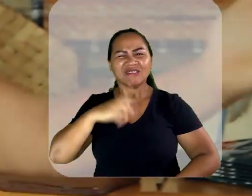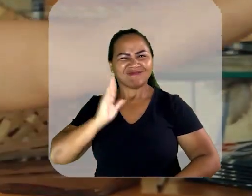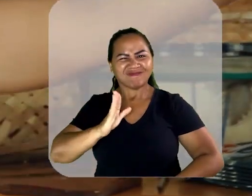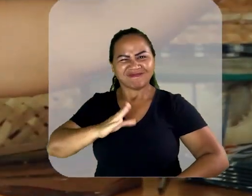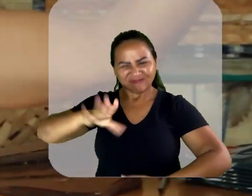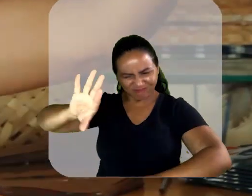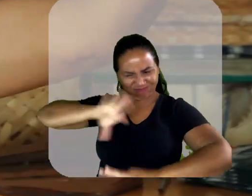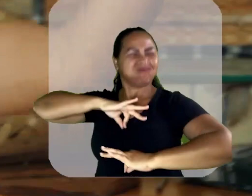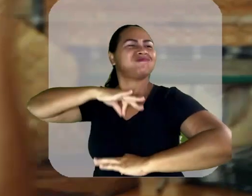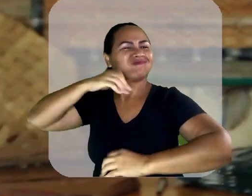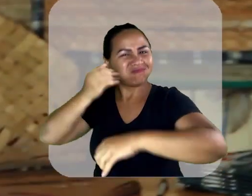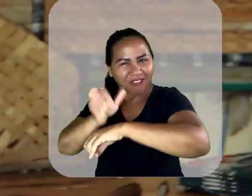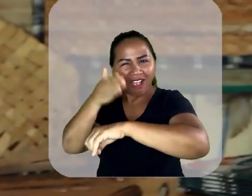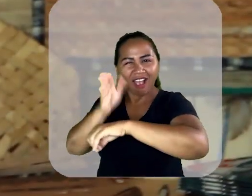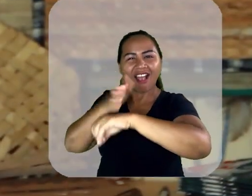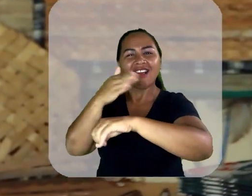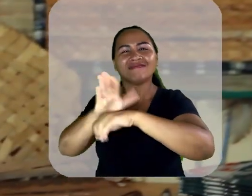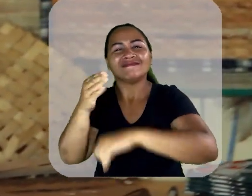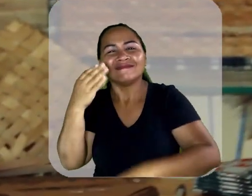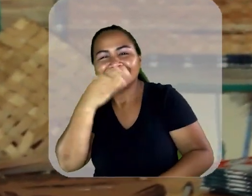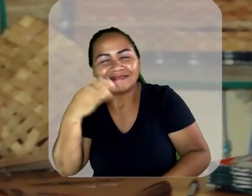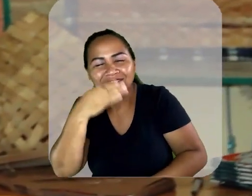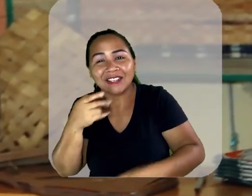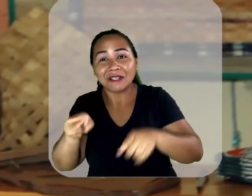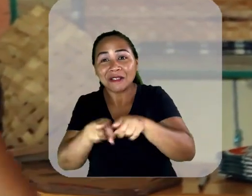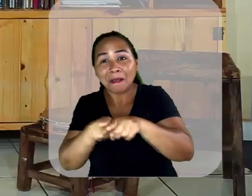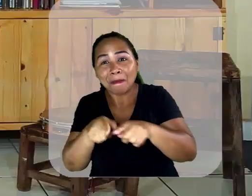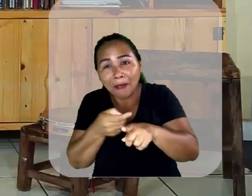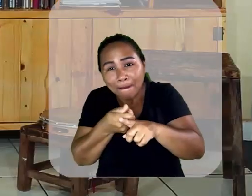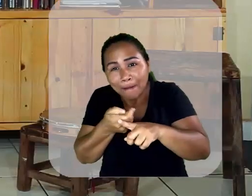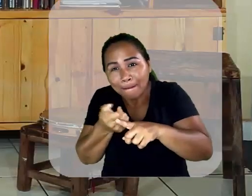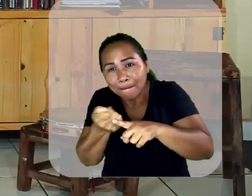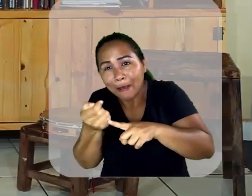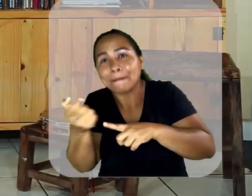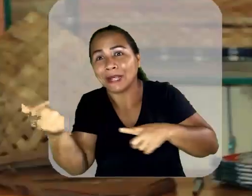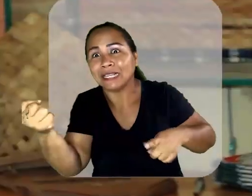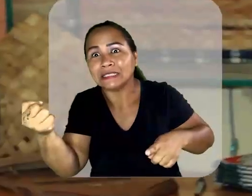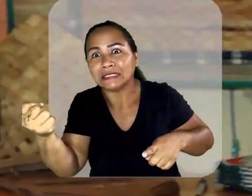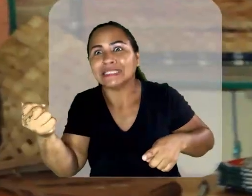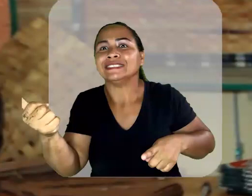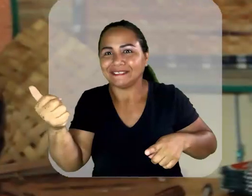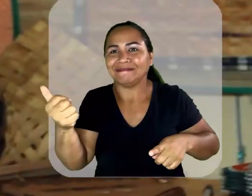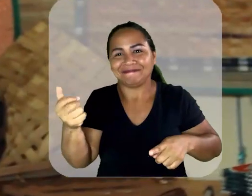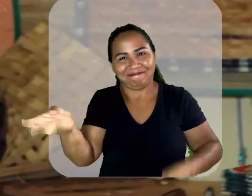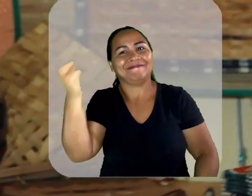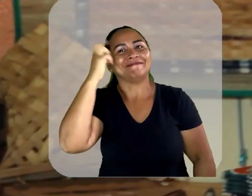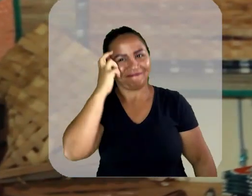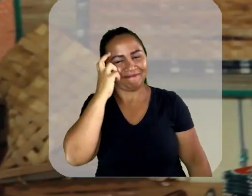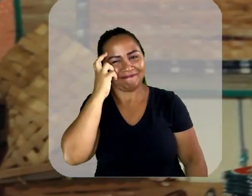nos engenhos de rapadura e nas debulhas de feijão, mesmo saindo do mato, ele